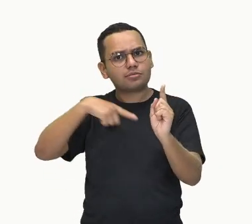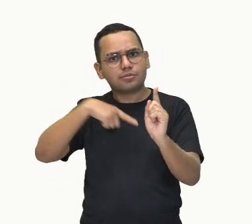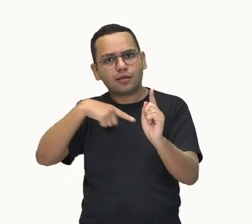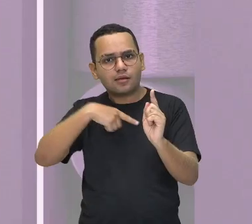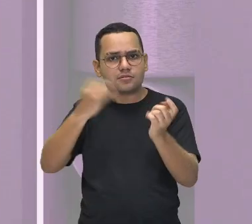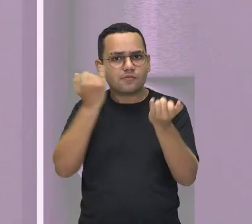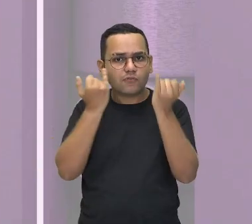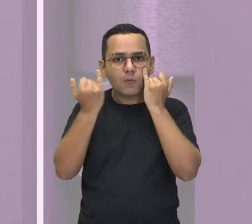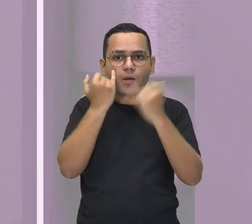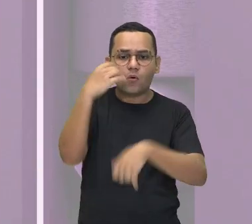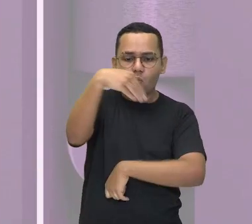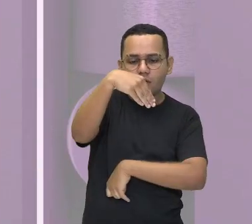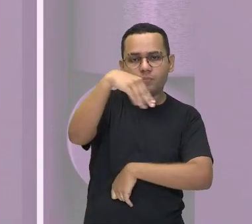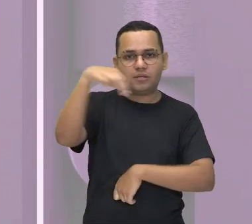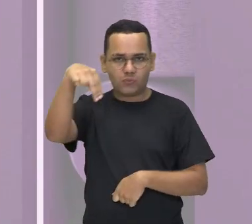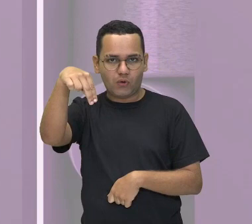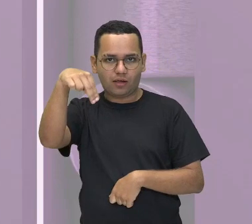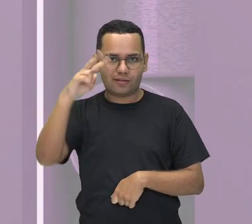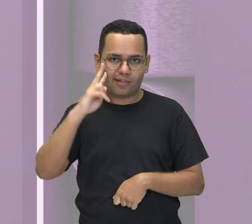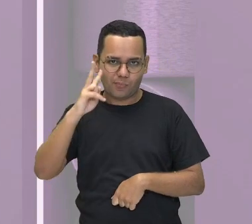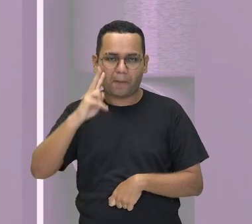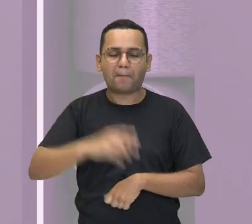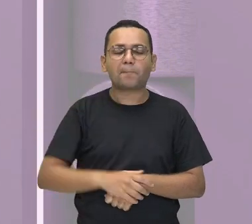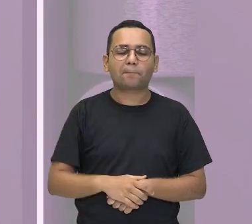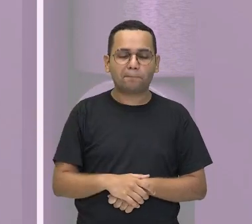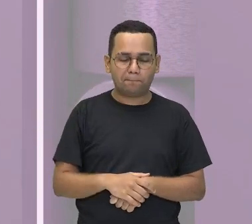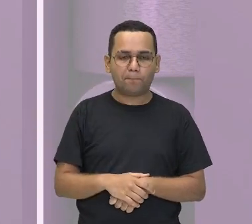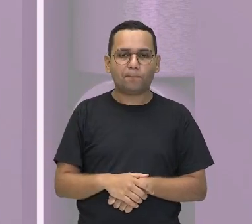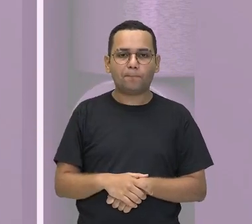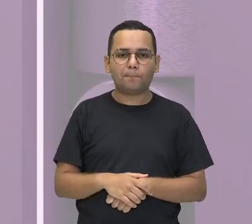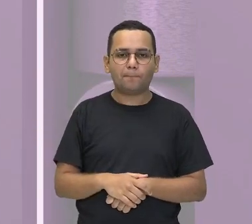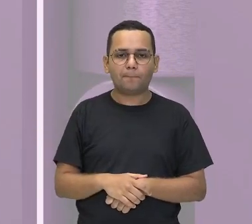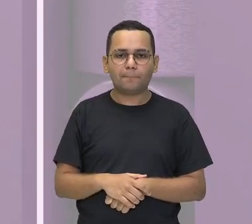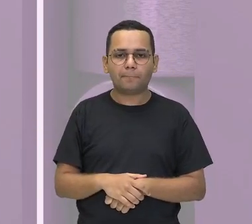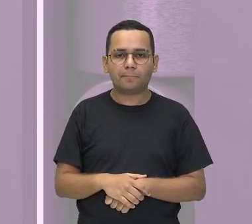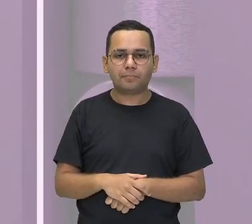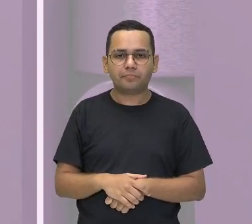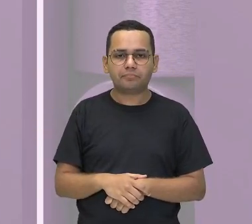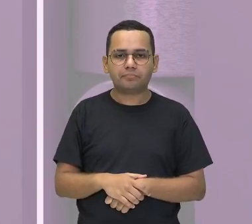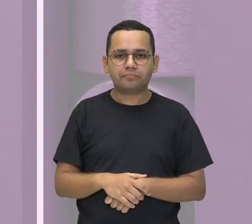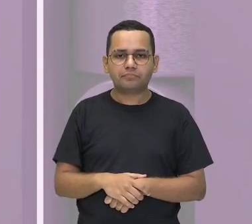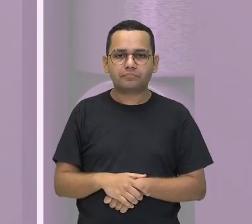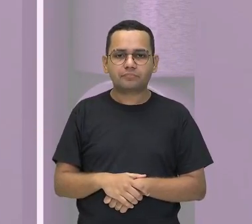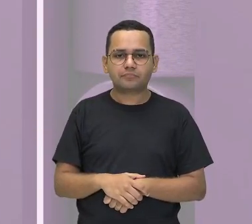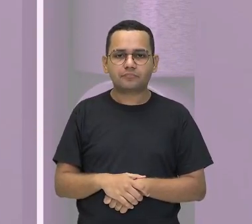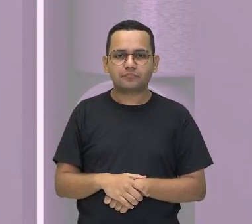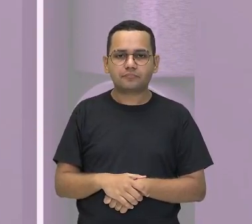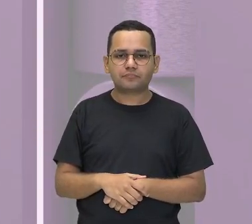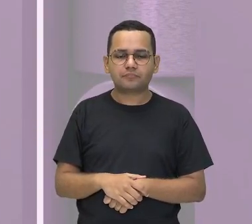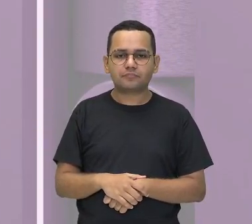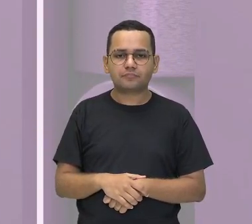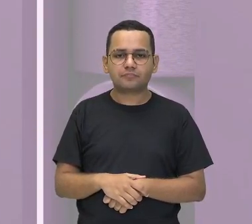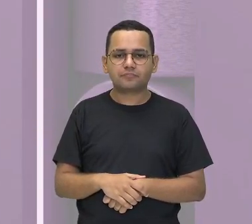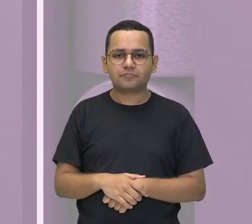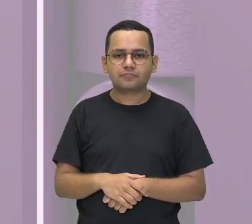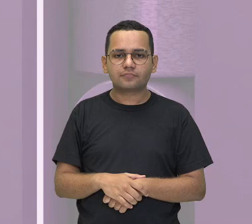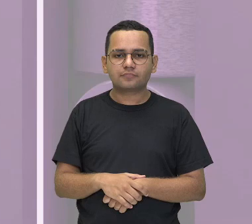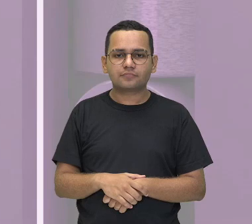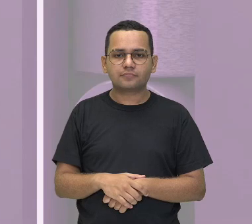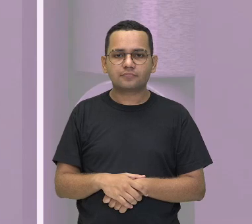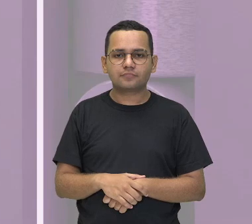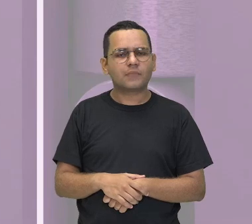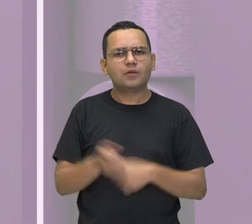coeficiente linear, tá bom? Então, sem precisar colocar aí a nossa reta no